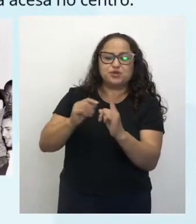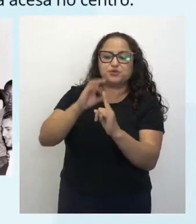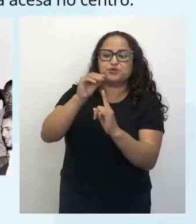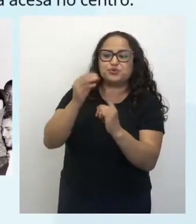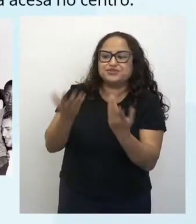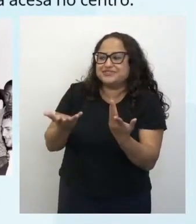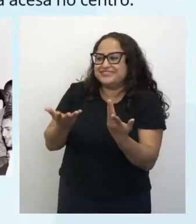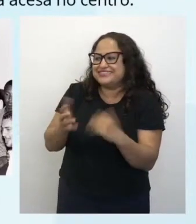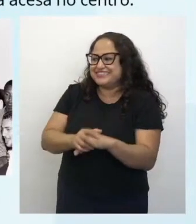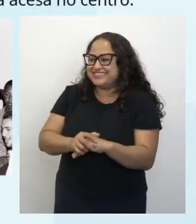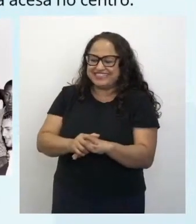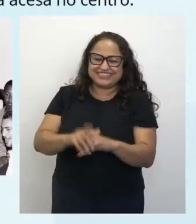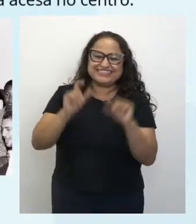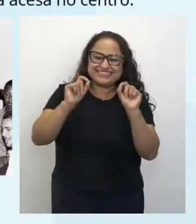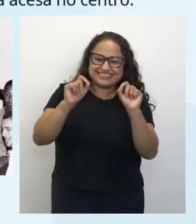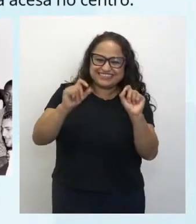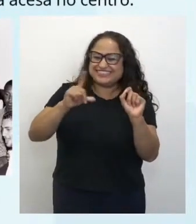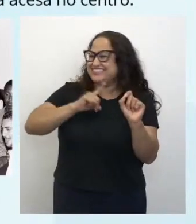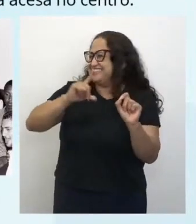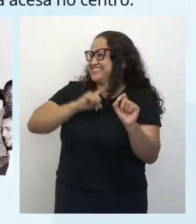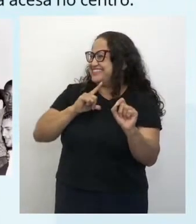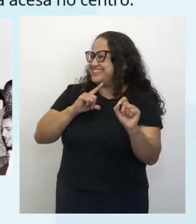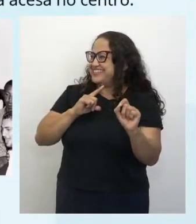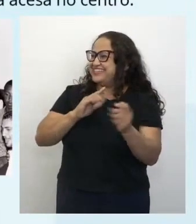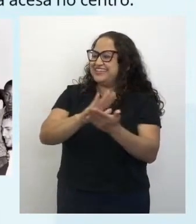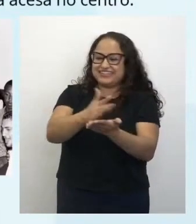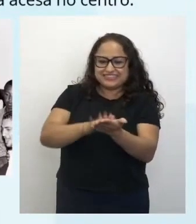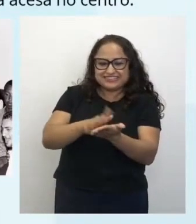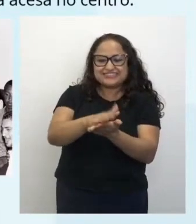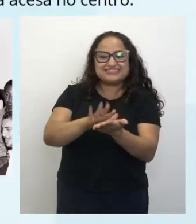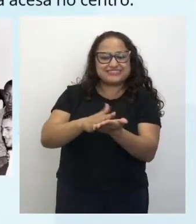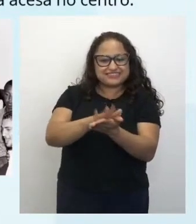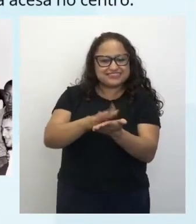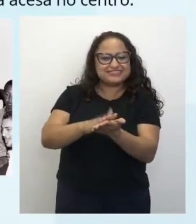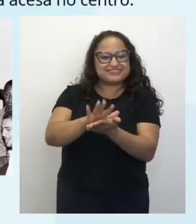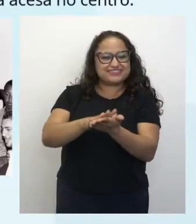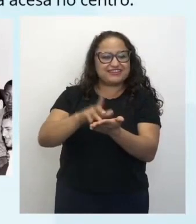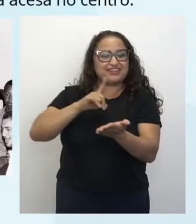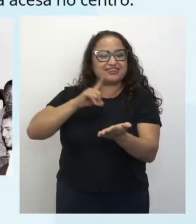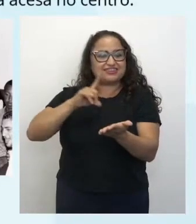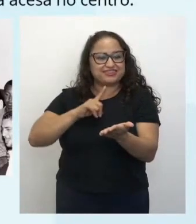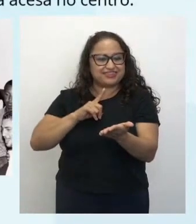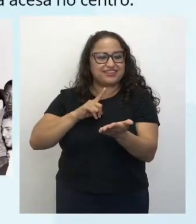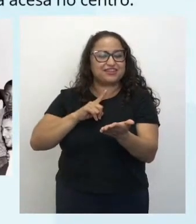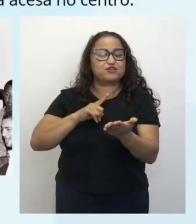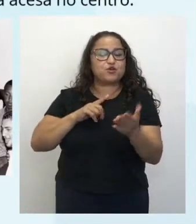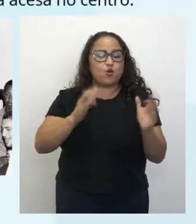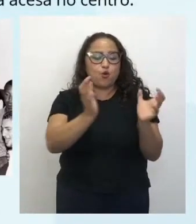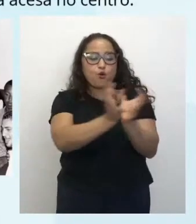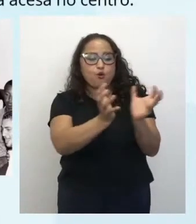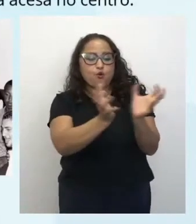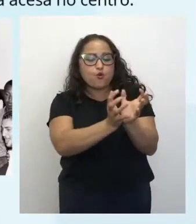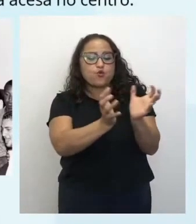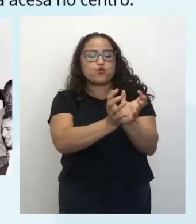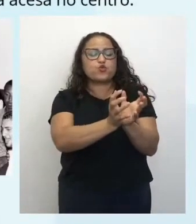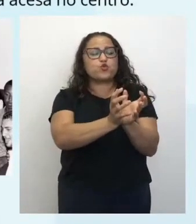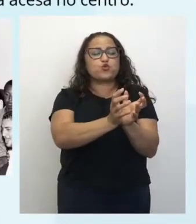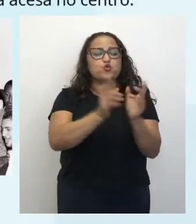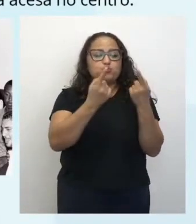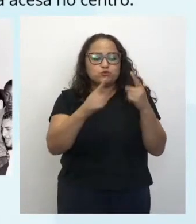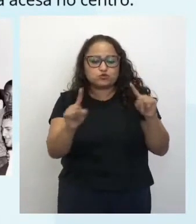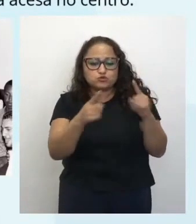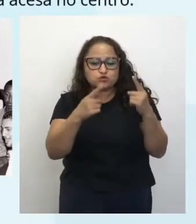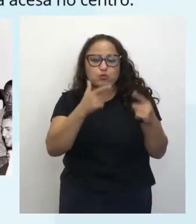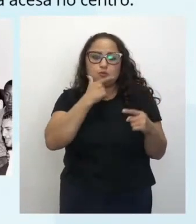porque assim, você tem, né, como funciona o samba da vela? Você tem um grupo de músicos, né, sambistas, e eles